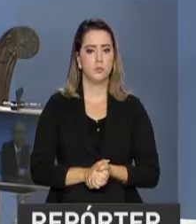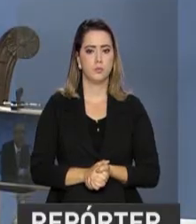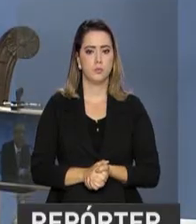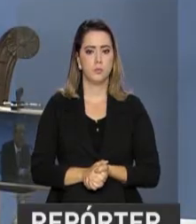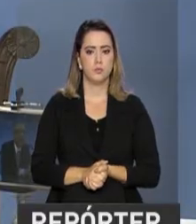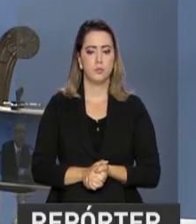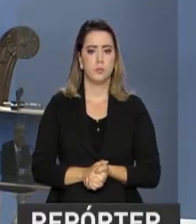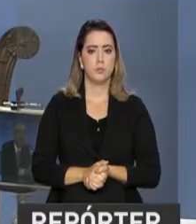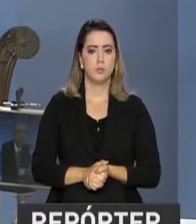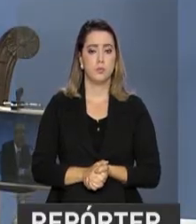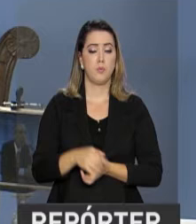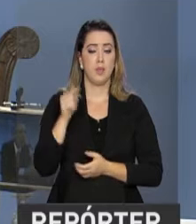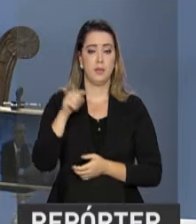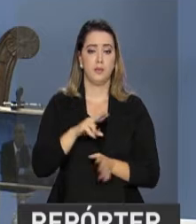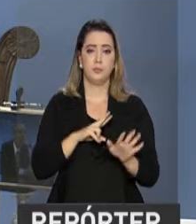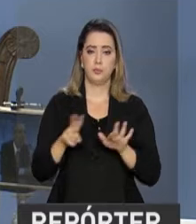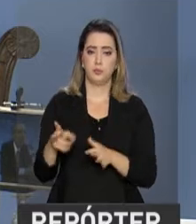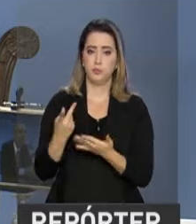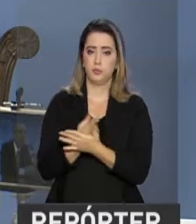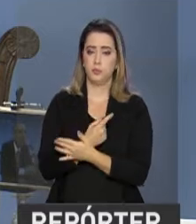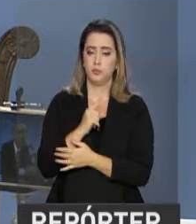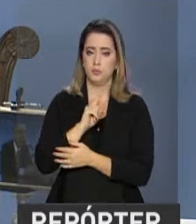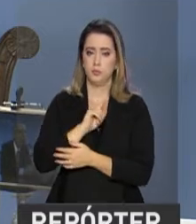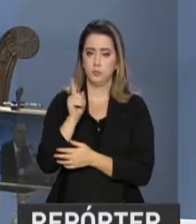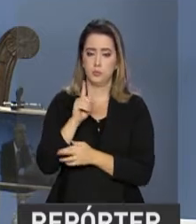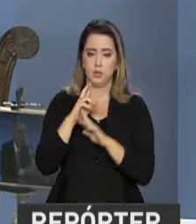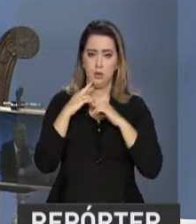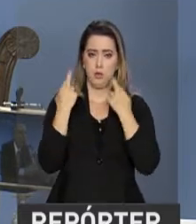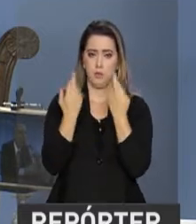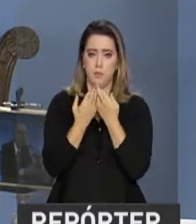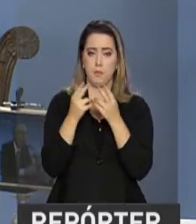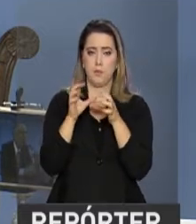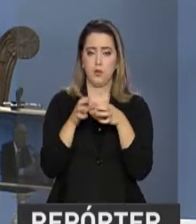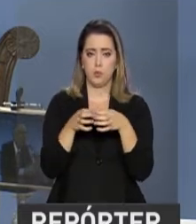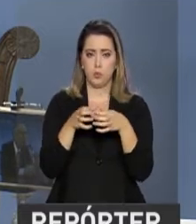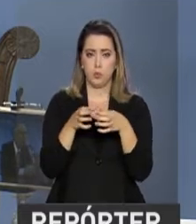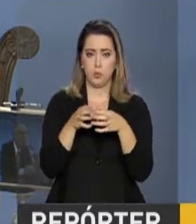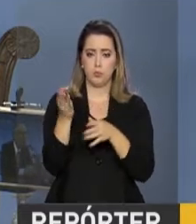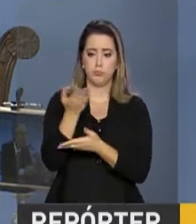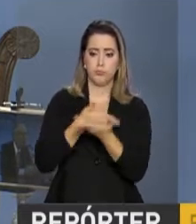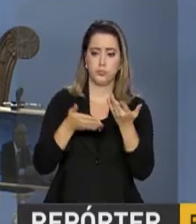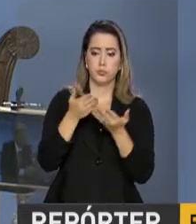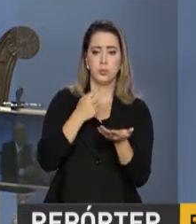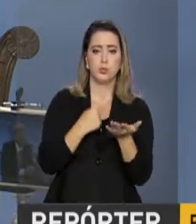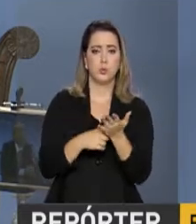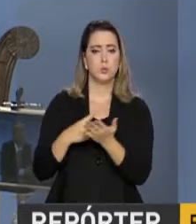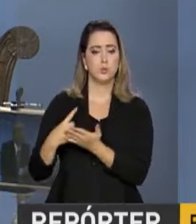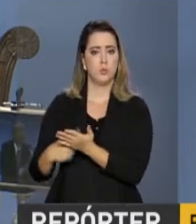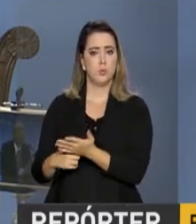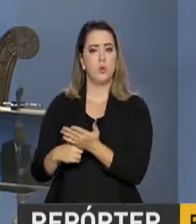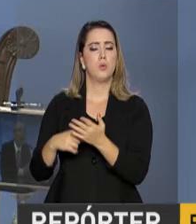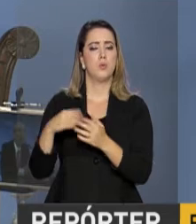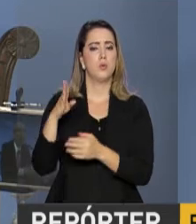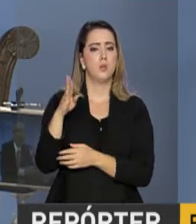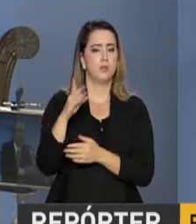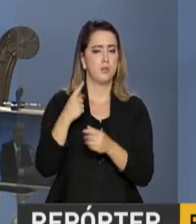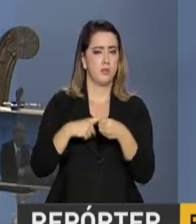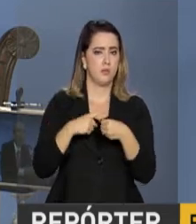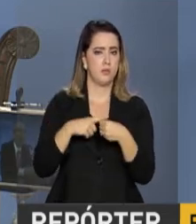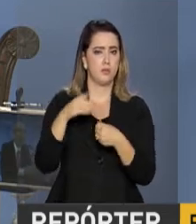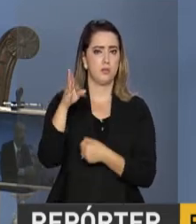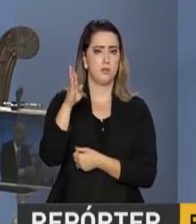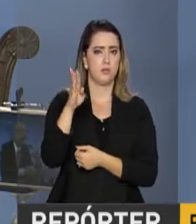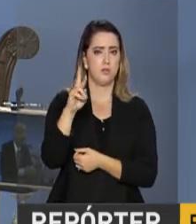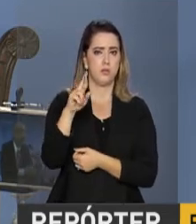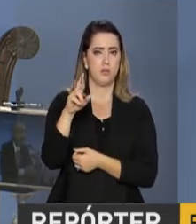essa semana está acontecendo a reunião dos grupos negociadores em bruxelas ela foi feita a troca